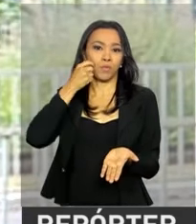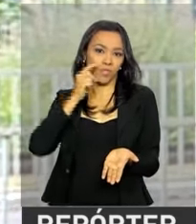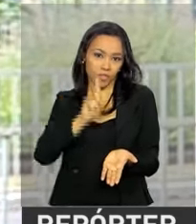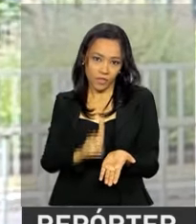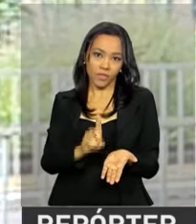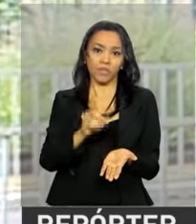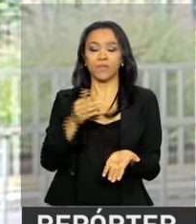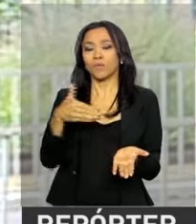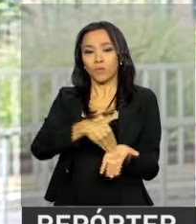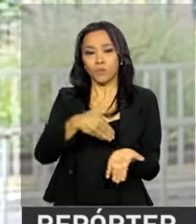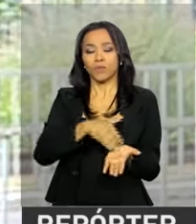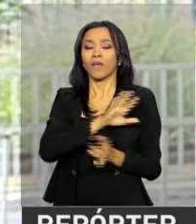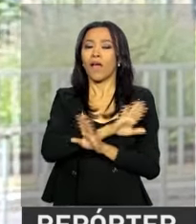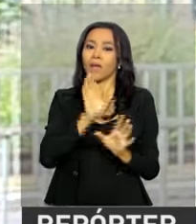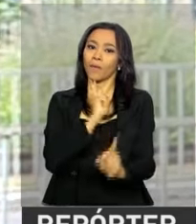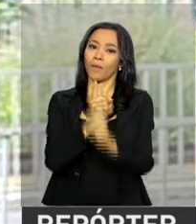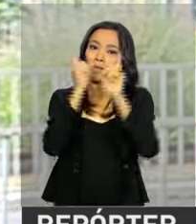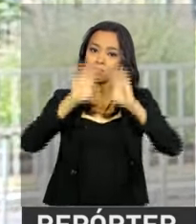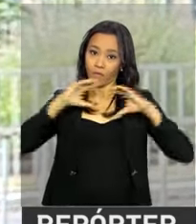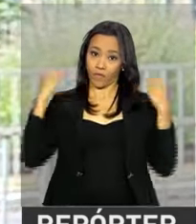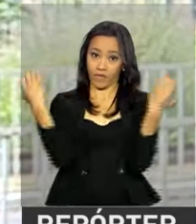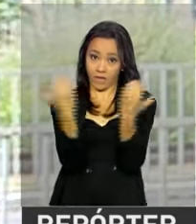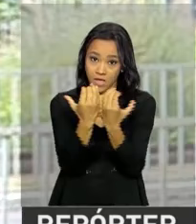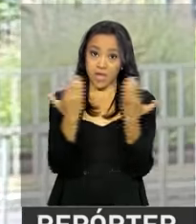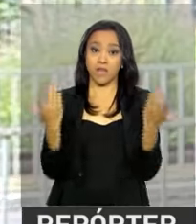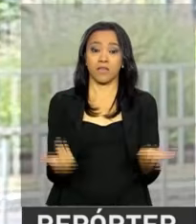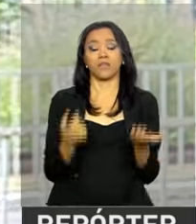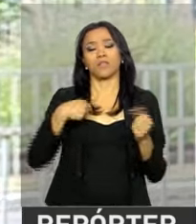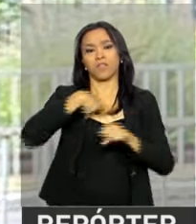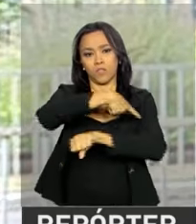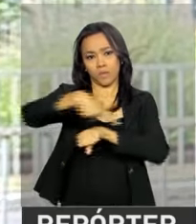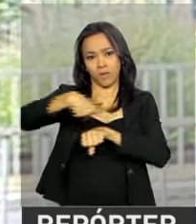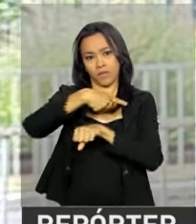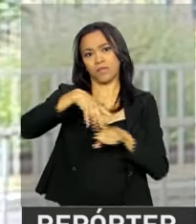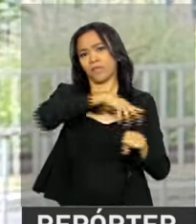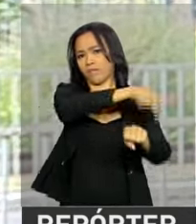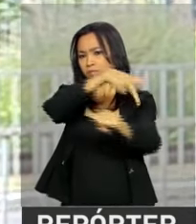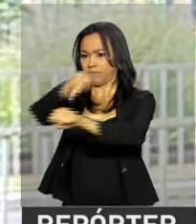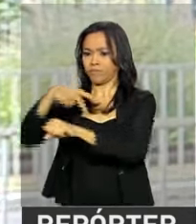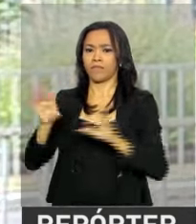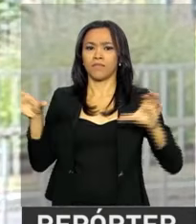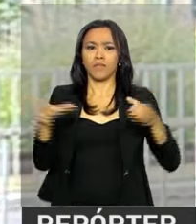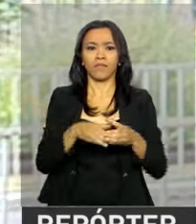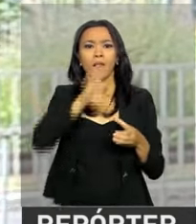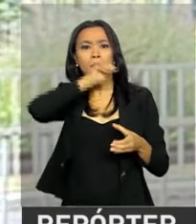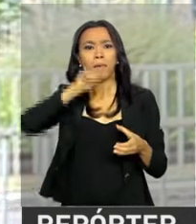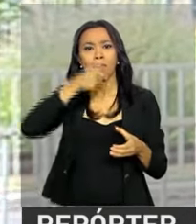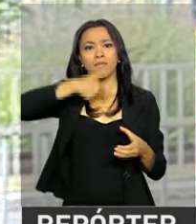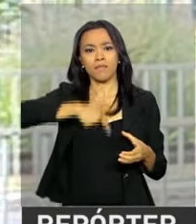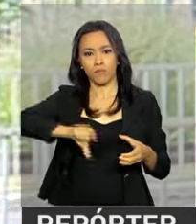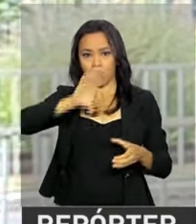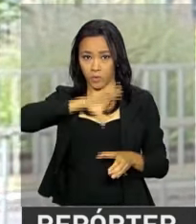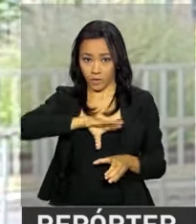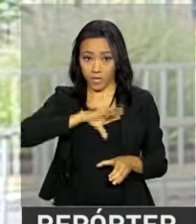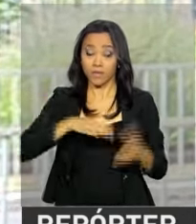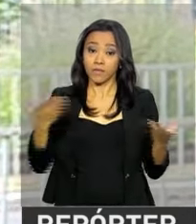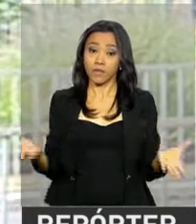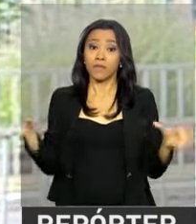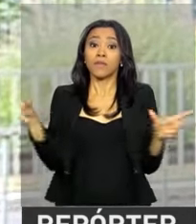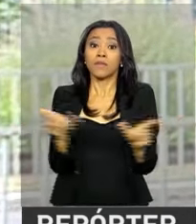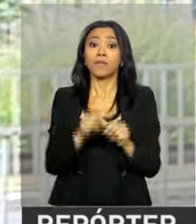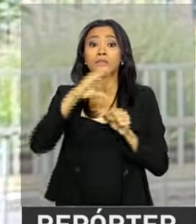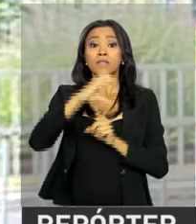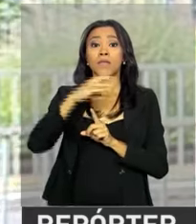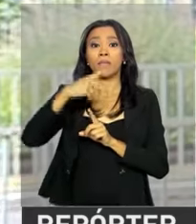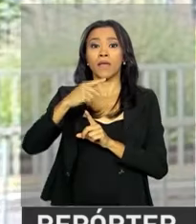11ª Conferência de Chefes de Estado e de Governo da Comunidade dos Países de Língua Portuguesa. A CPLP foi